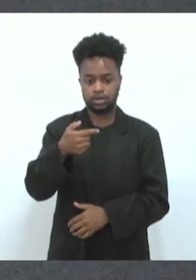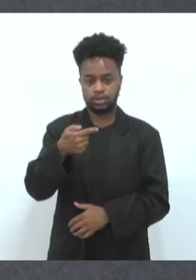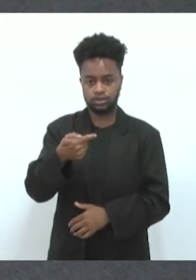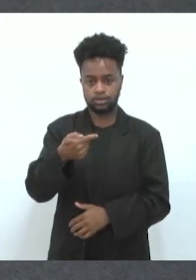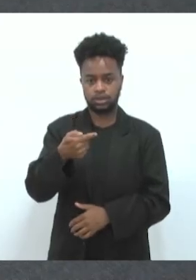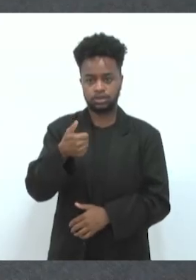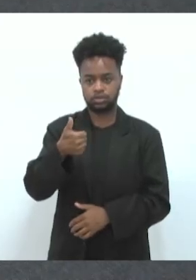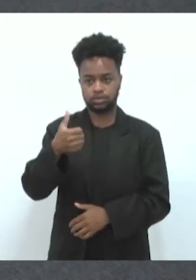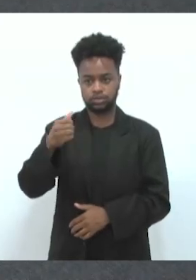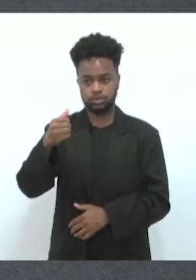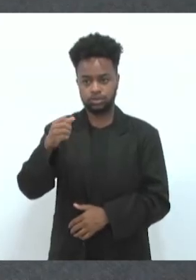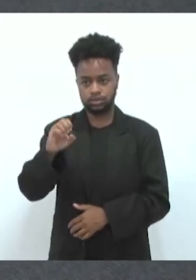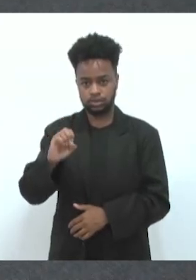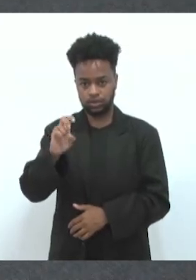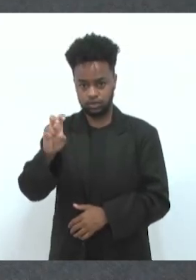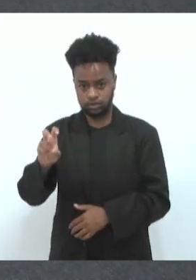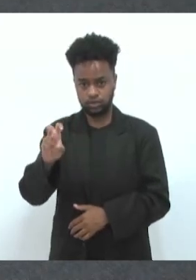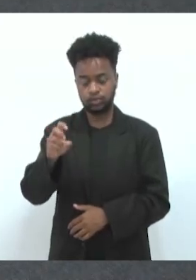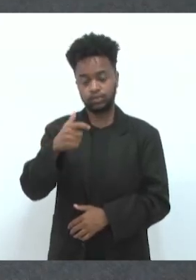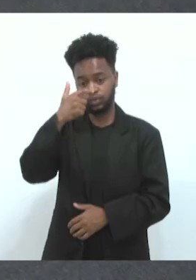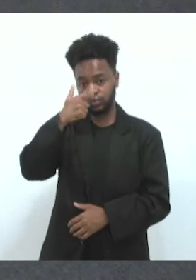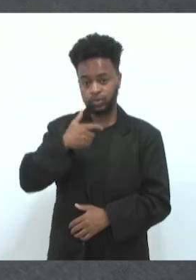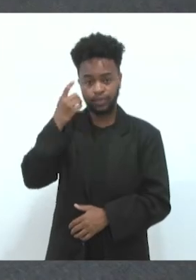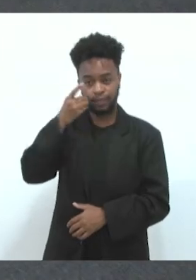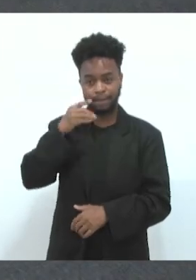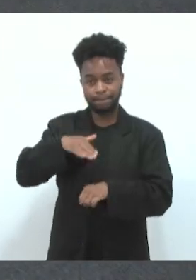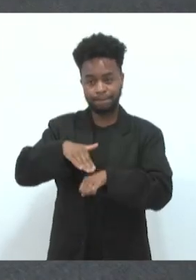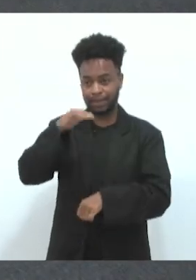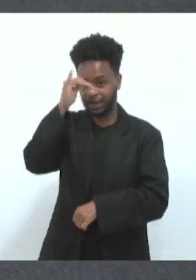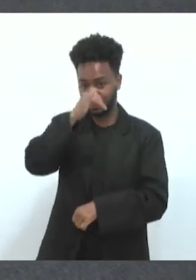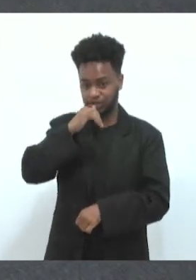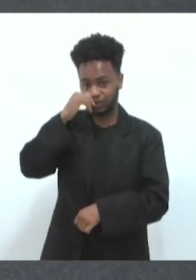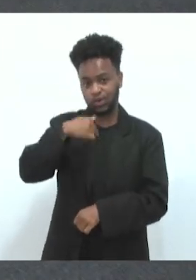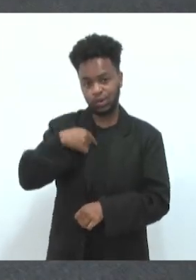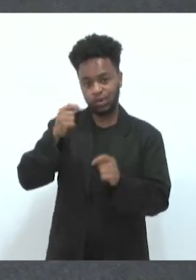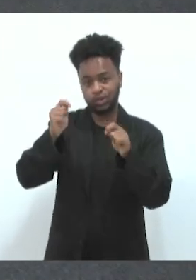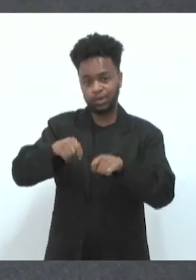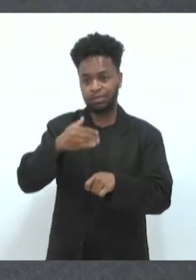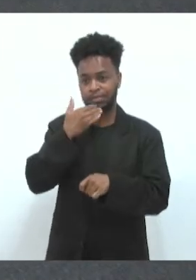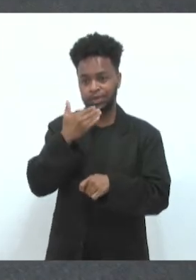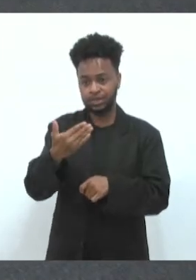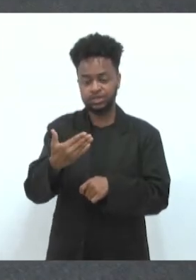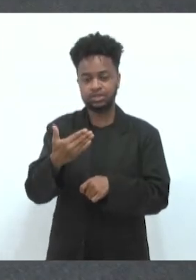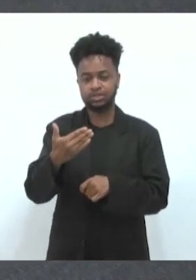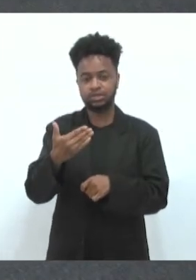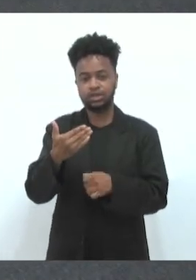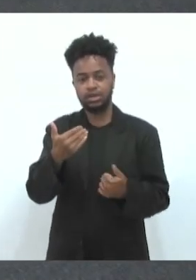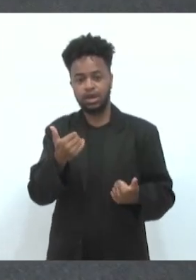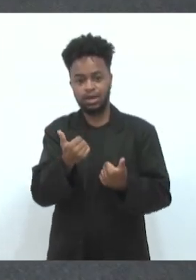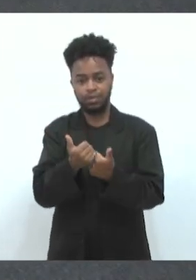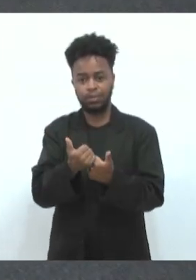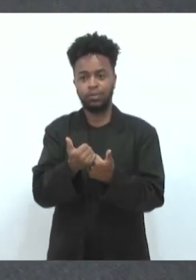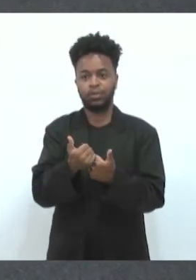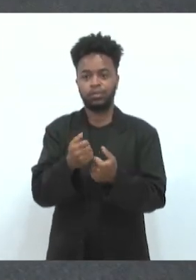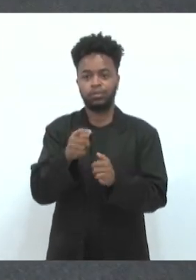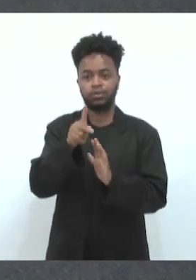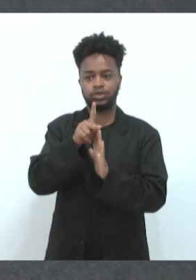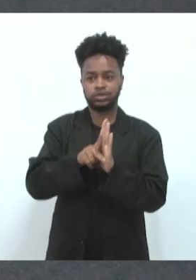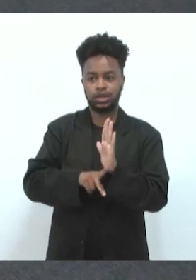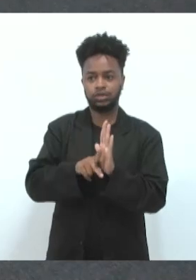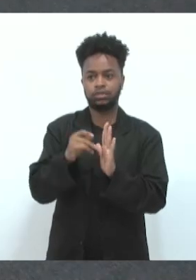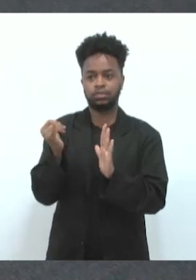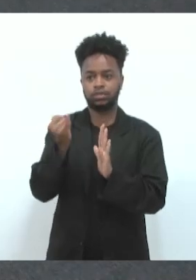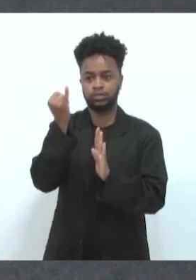mais antigos aqui da Casa. Posso pedir coautoria nesse projeto, deputado tão antigo já e tão importante.